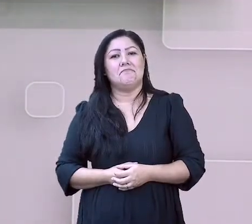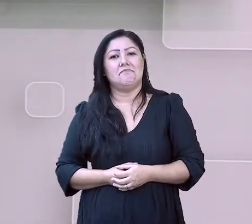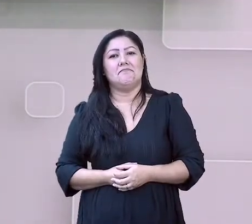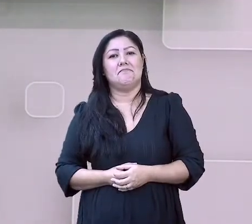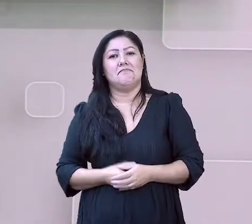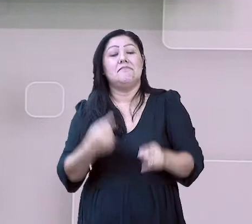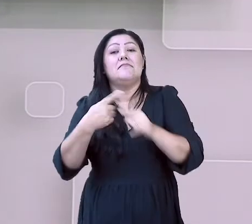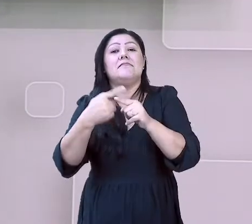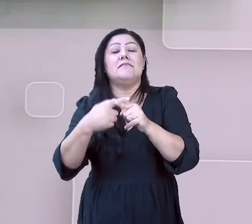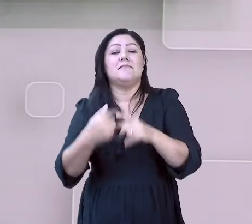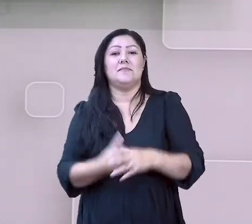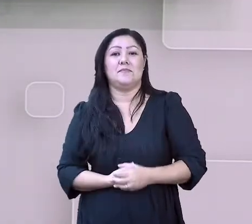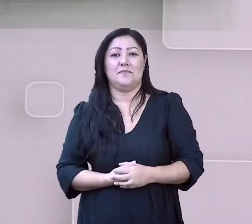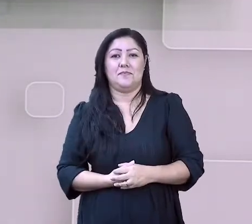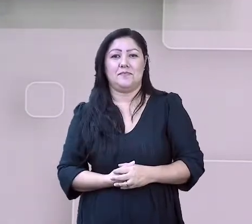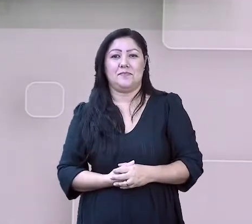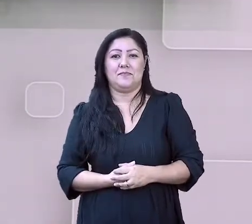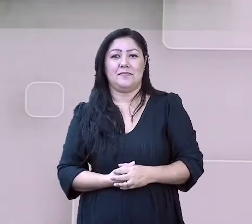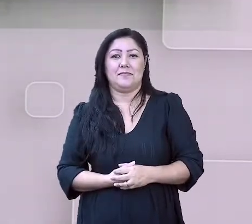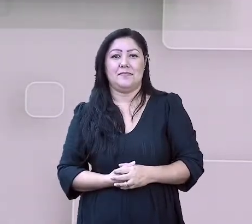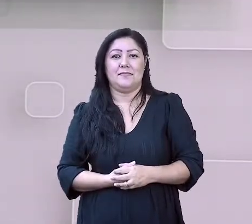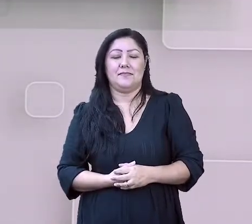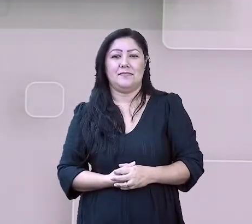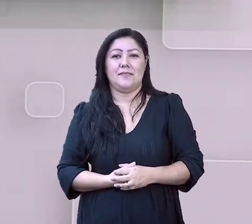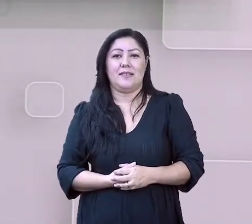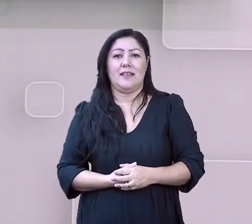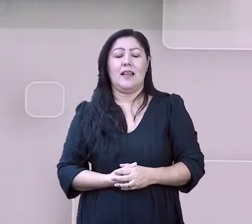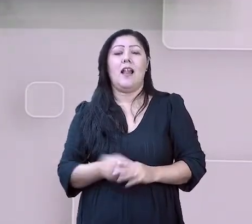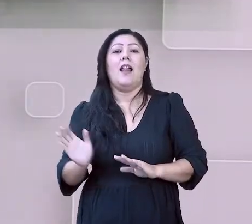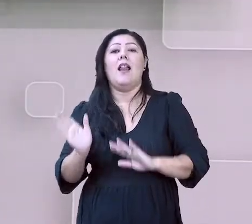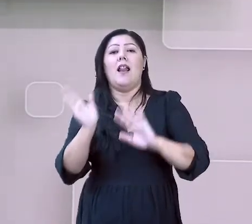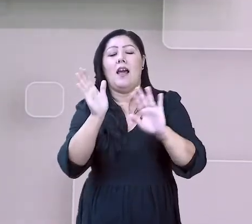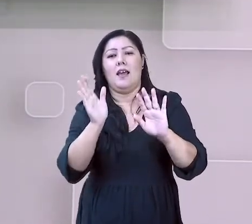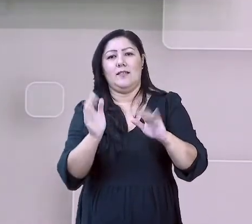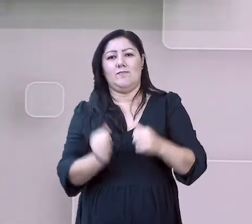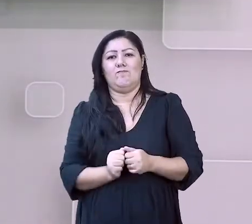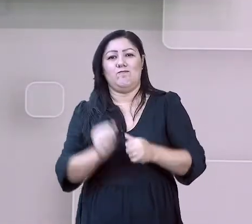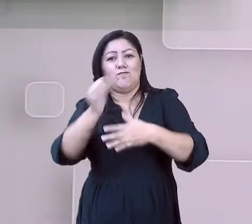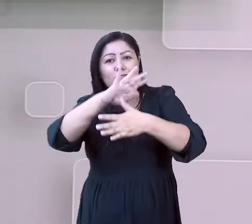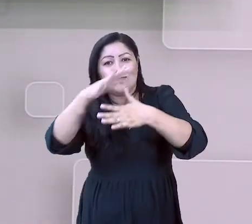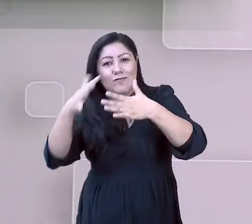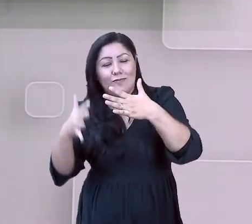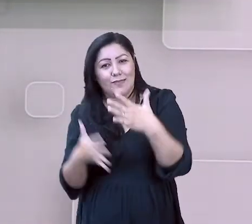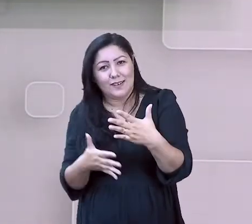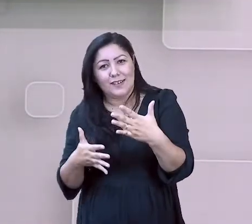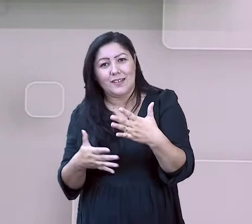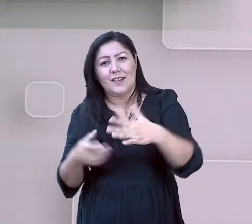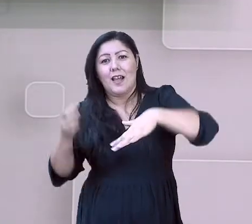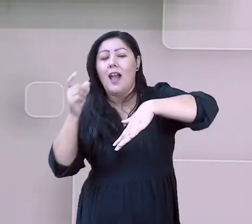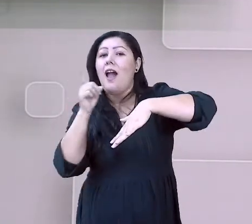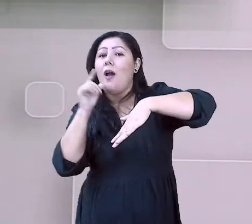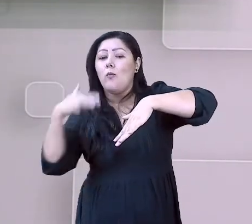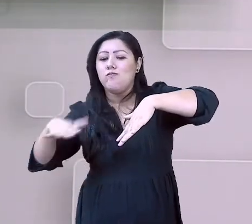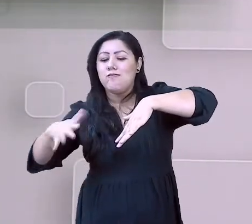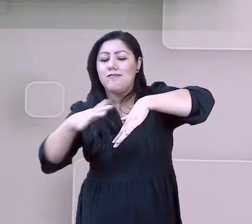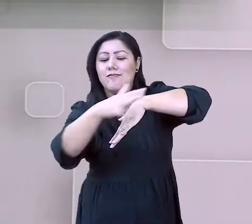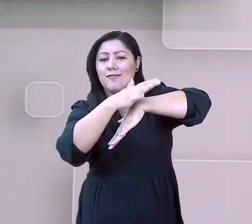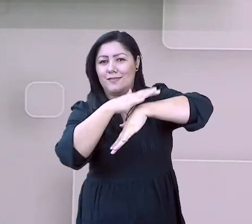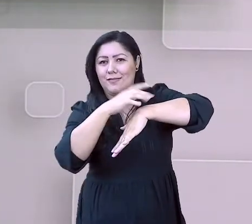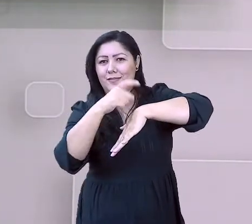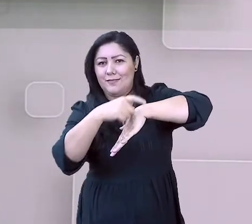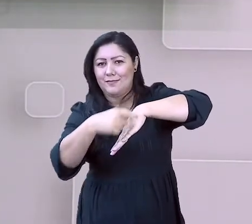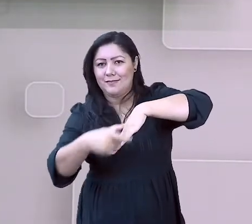Por quê? Porque o cerrado, enquanto que a Mata Atlântica está no litoral, onde tem, apesar de ter um